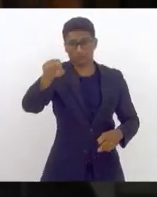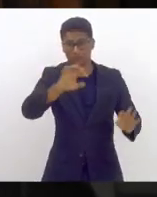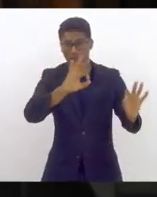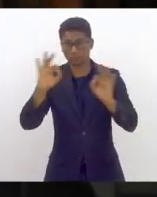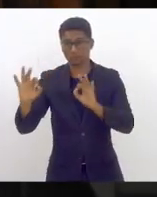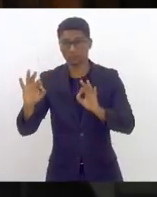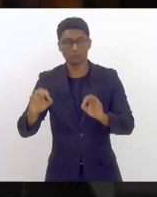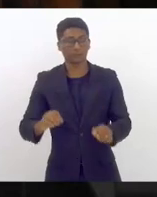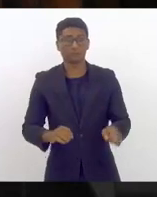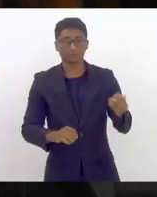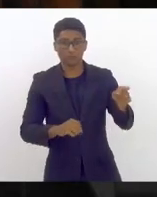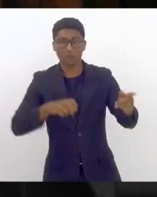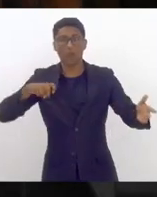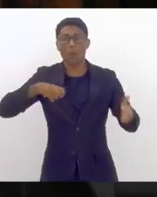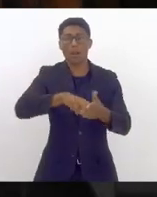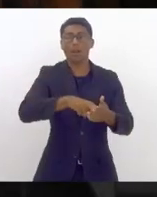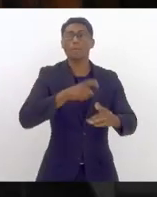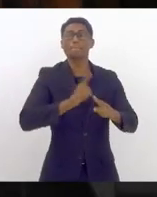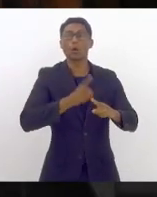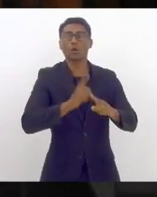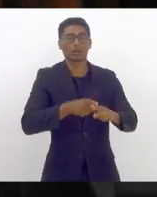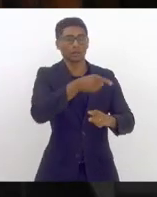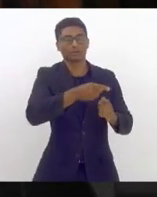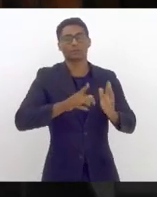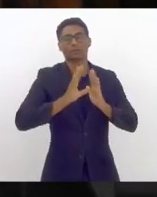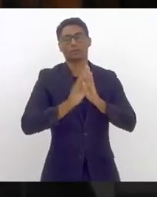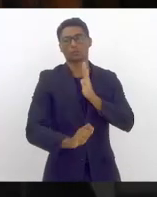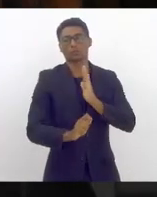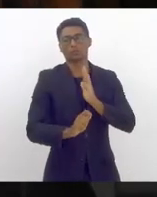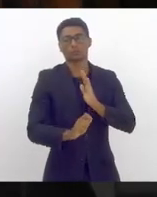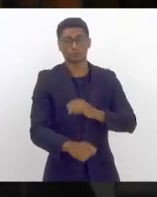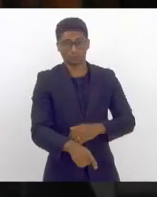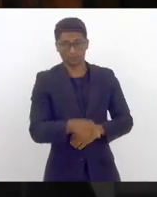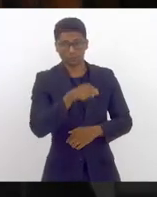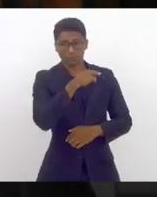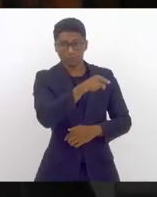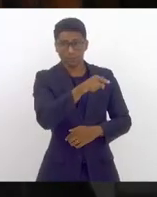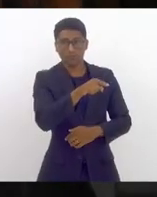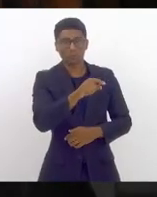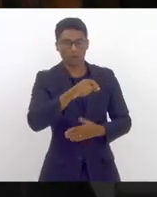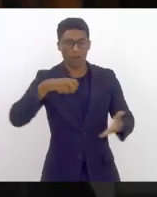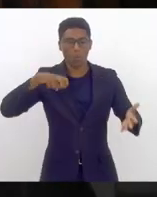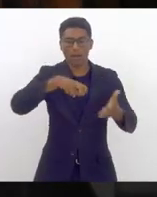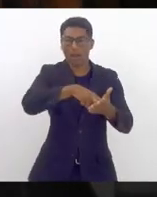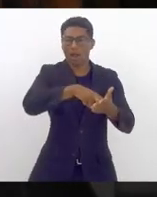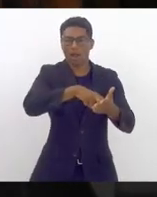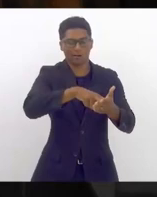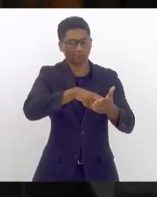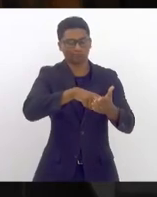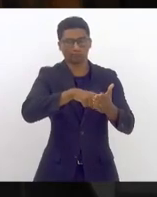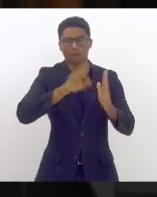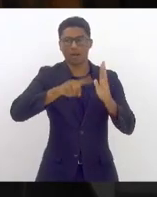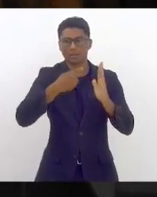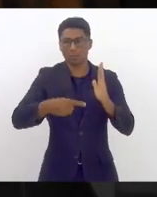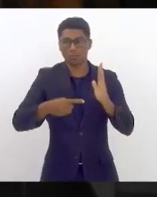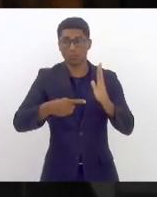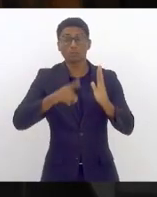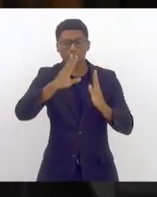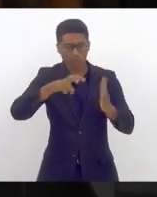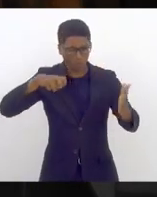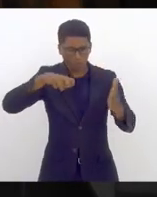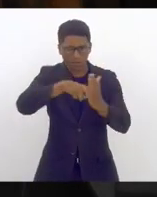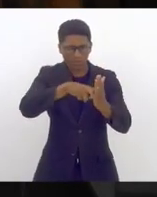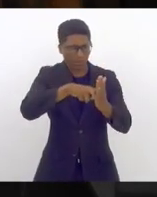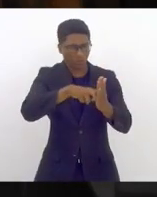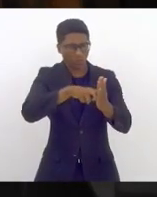foi condenado por roubalheira. Ele é um descondenado. Não foi absolvido, ao contrário